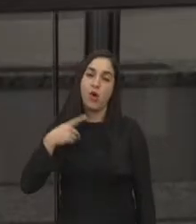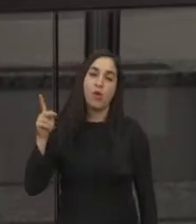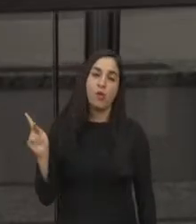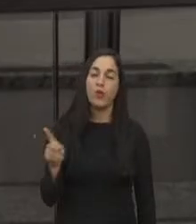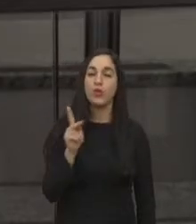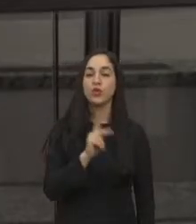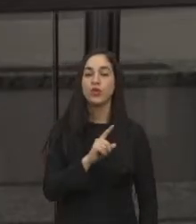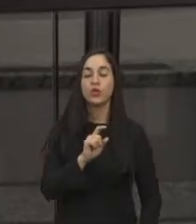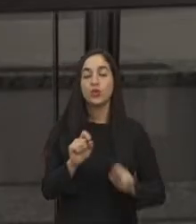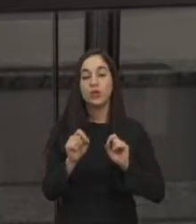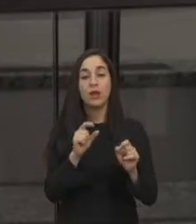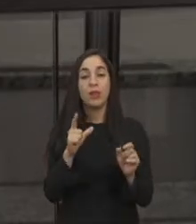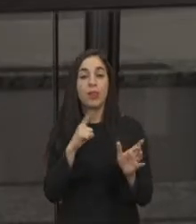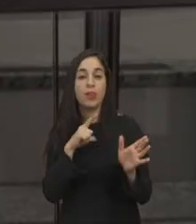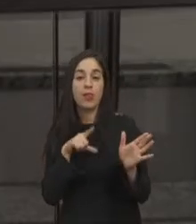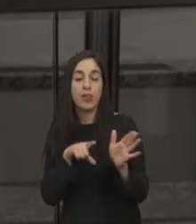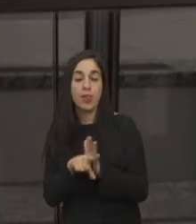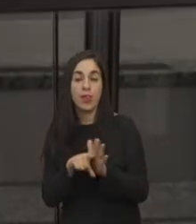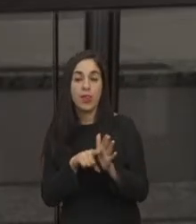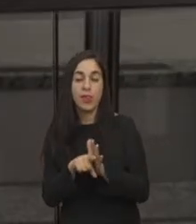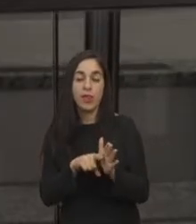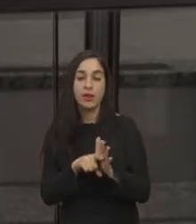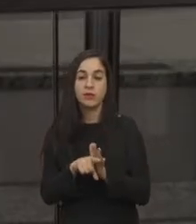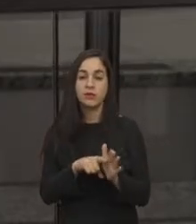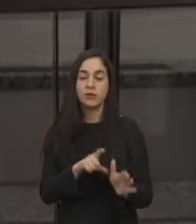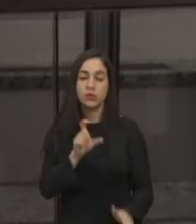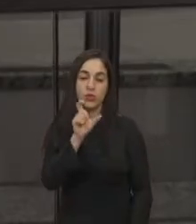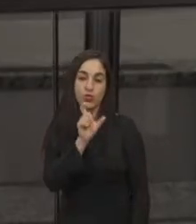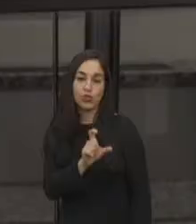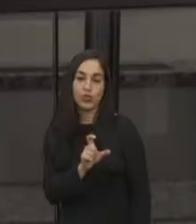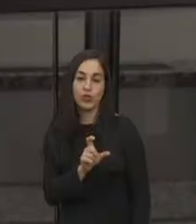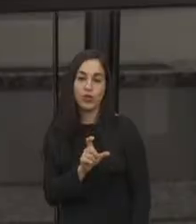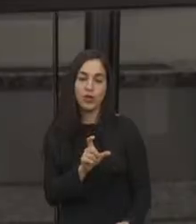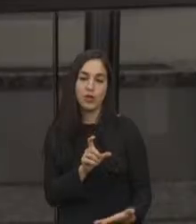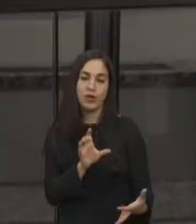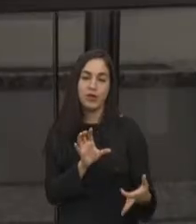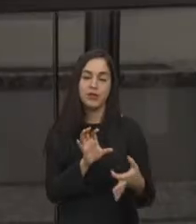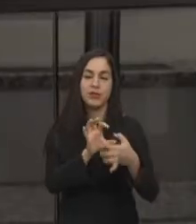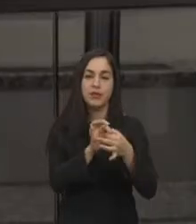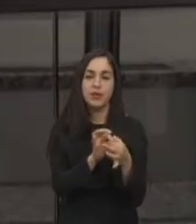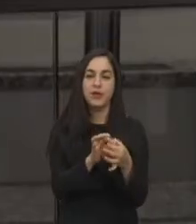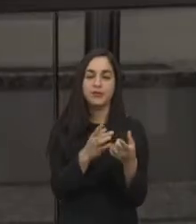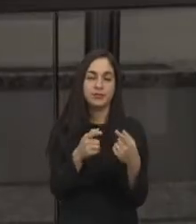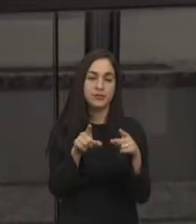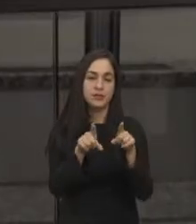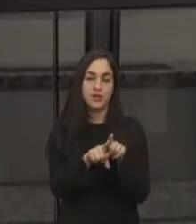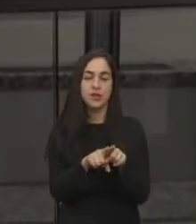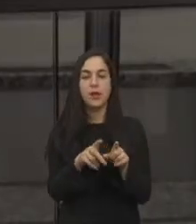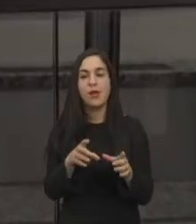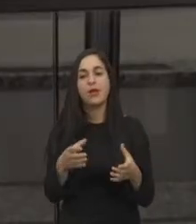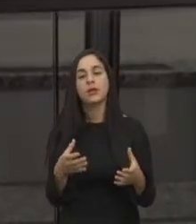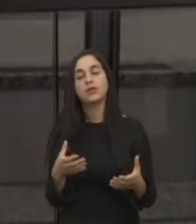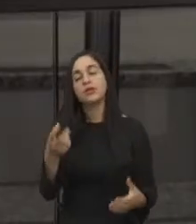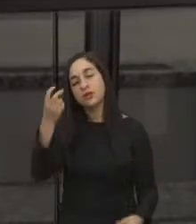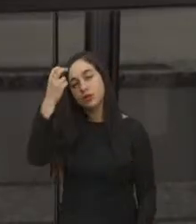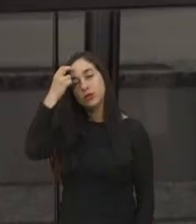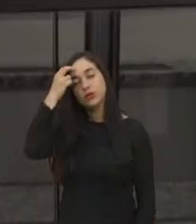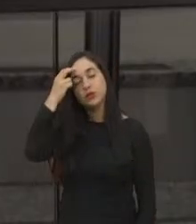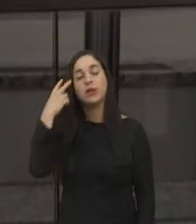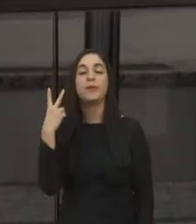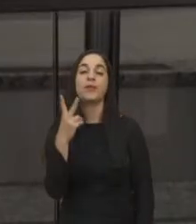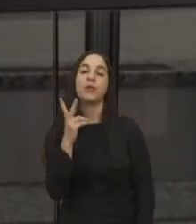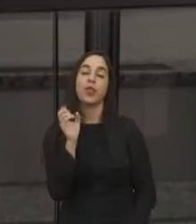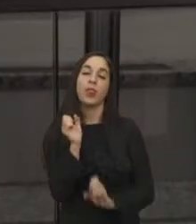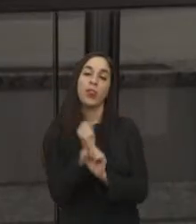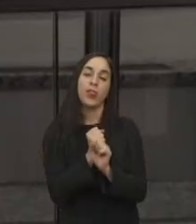conduziu um diagnóstico com um convênio de cooperação com a prefeitura, não é isso? Com a Fundação Cultural, que foram 2